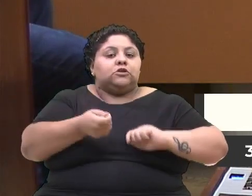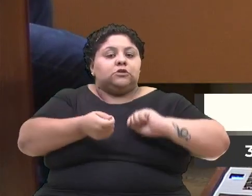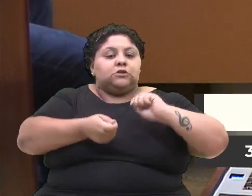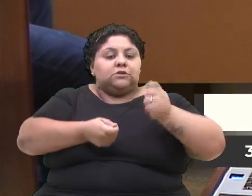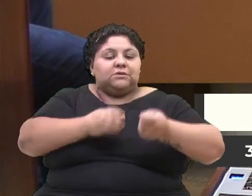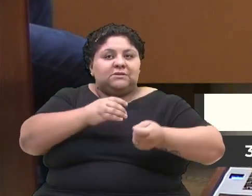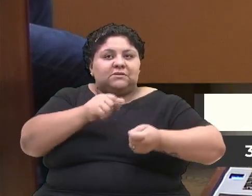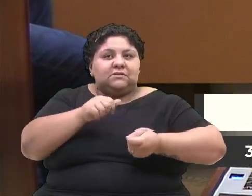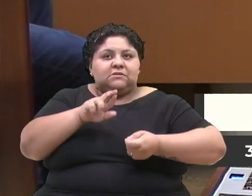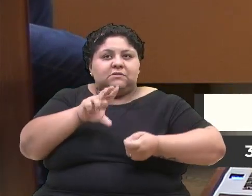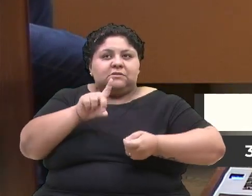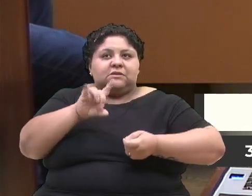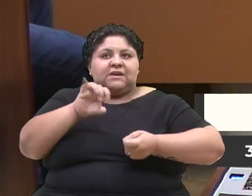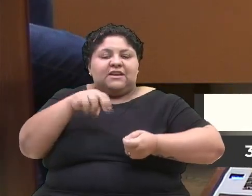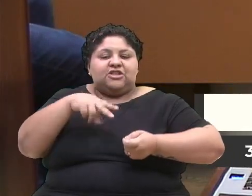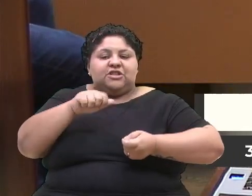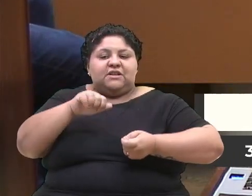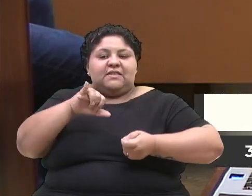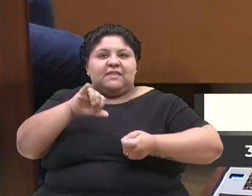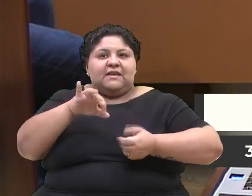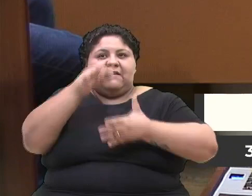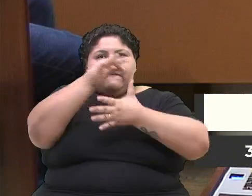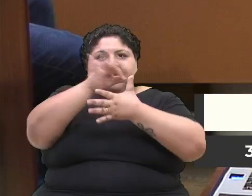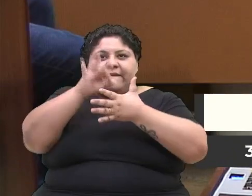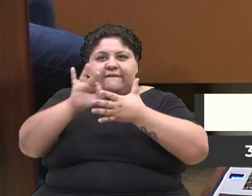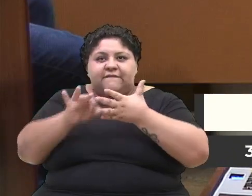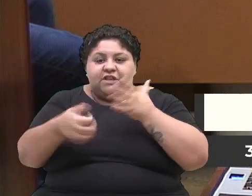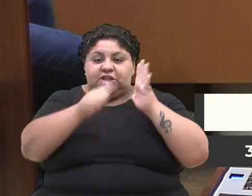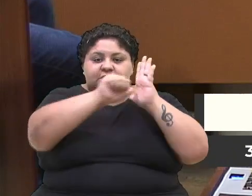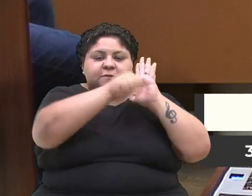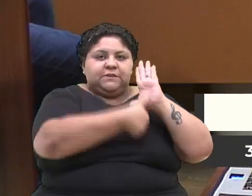cardinais indicativos da síndrome de Down.